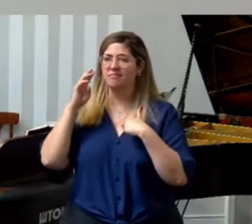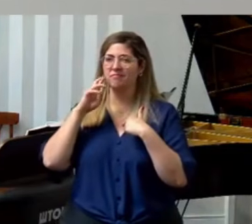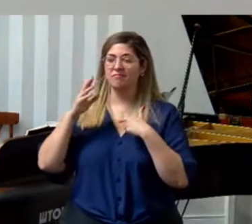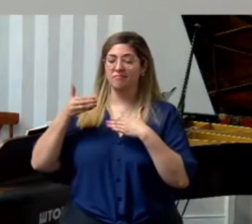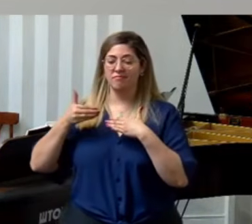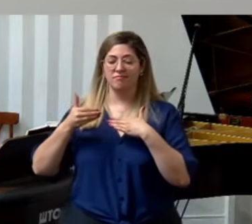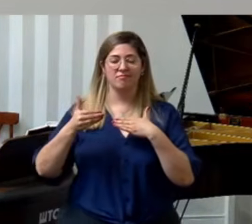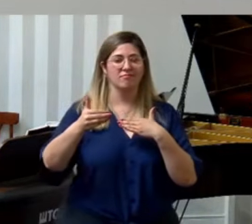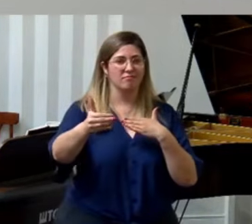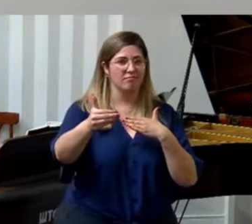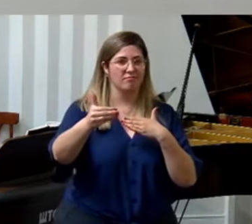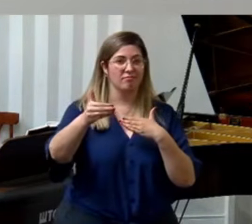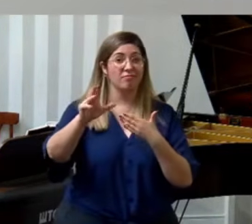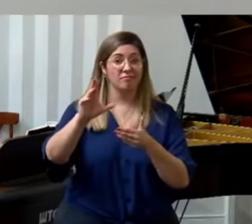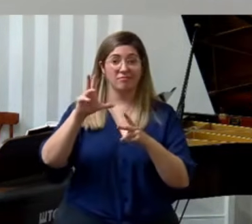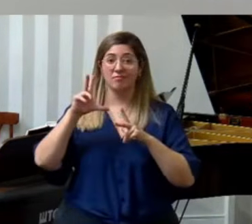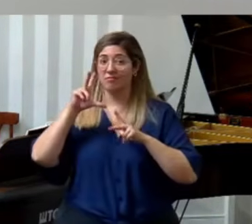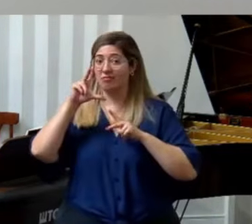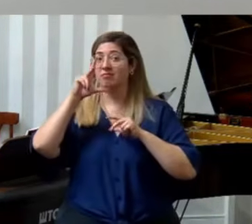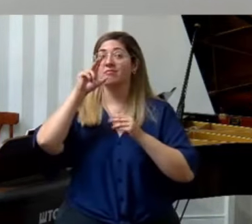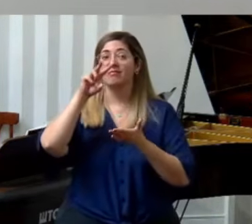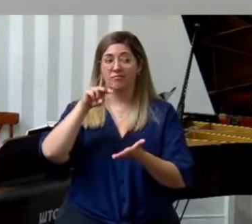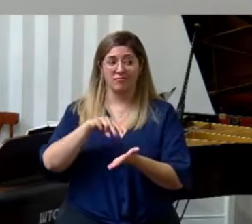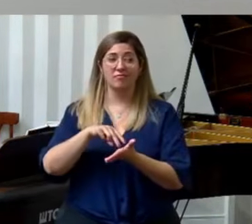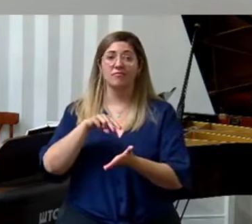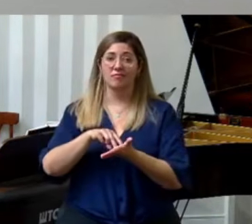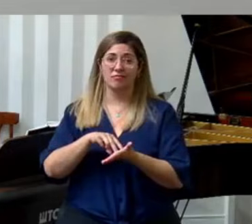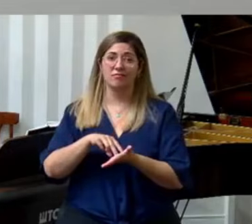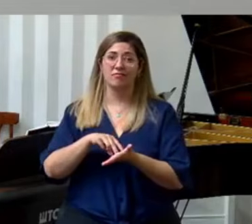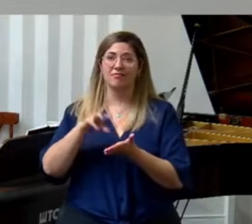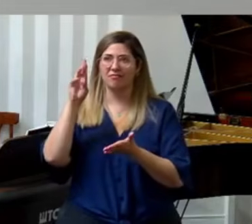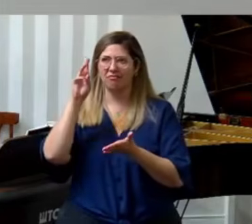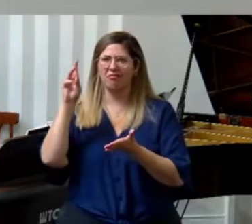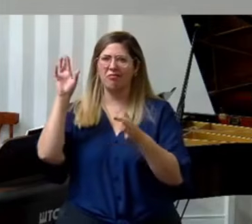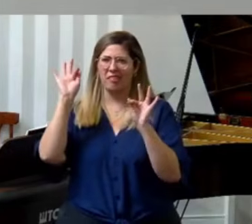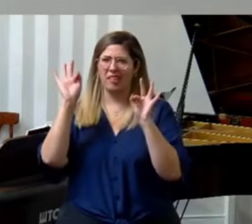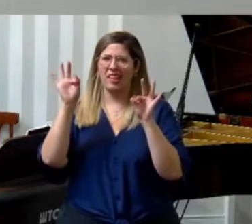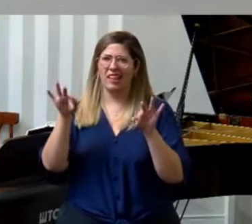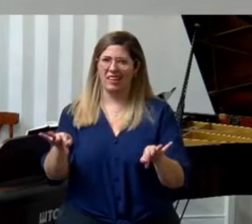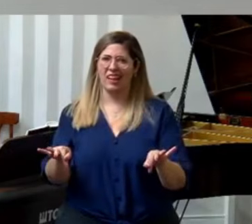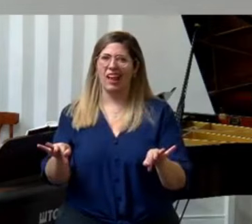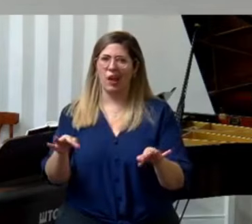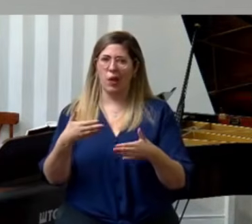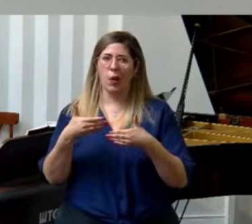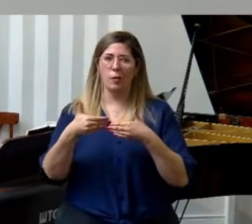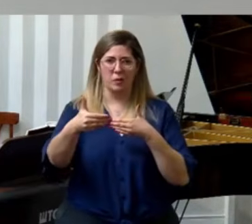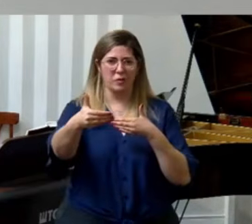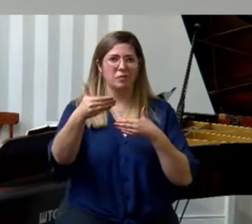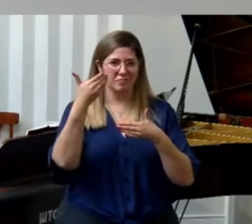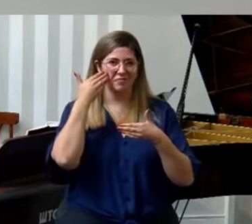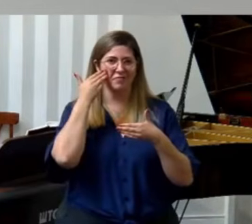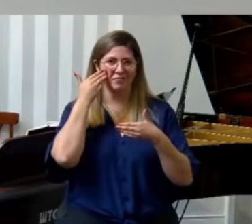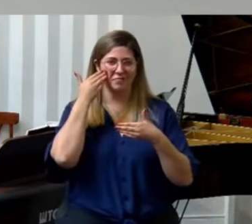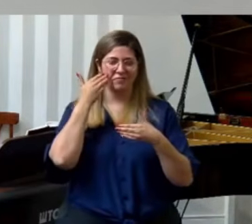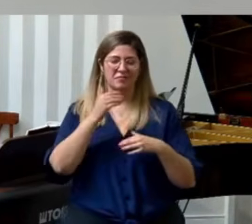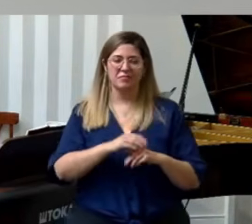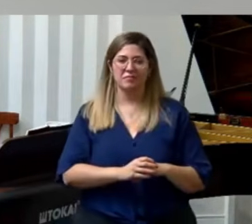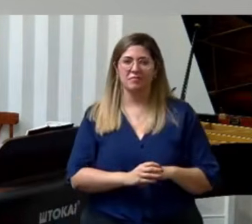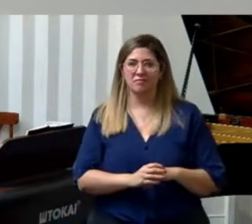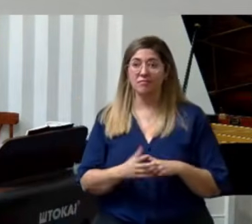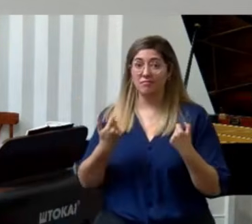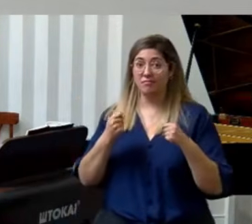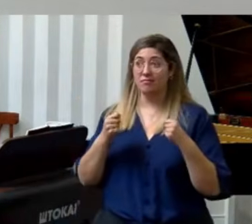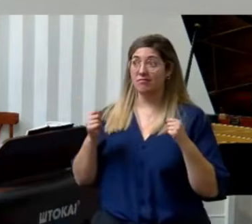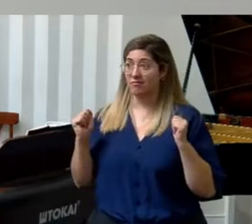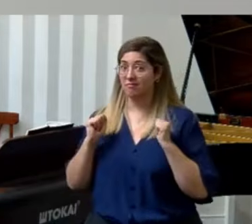esse projeto à frente. E o Senhor há de completar aquilo que Ele começou. Por isso, se